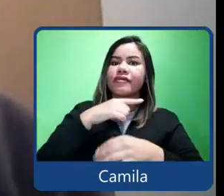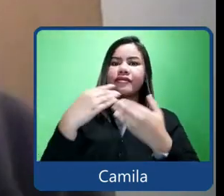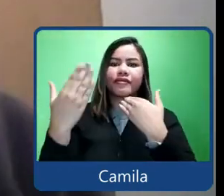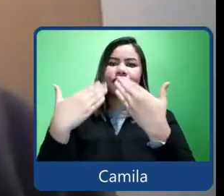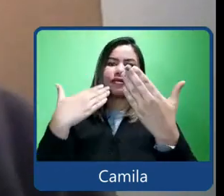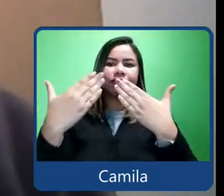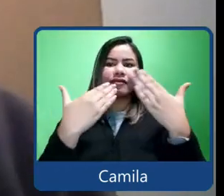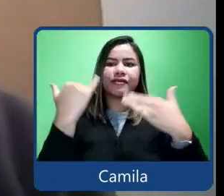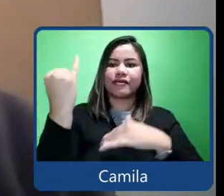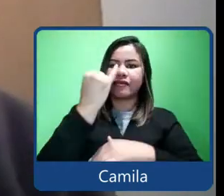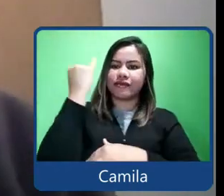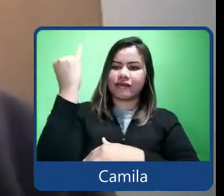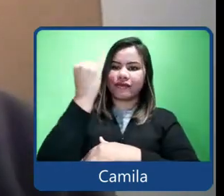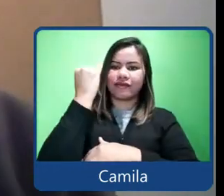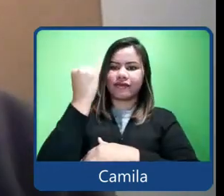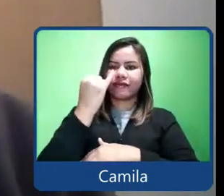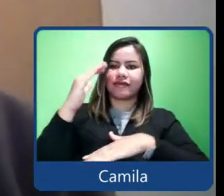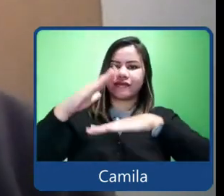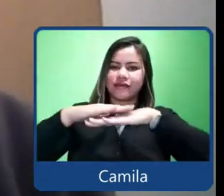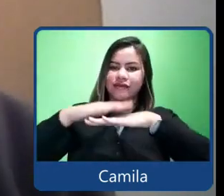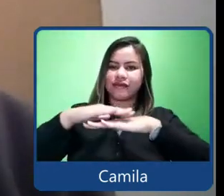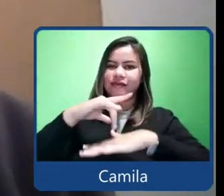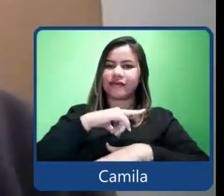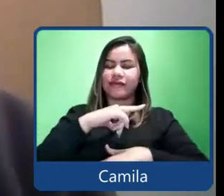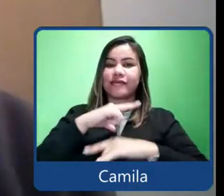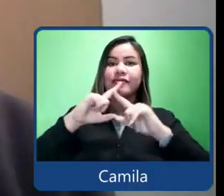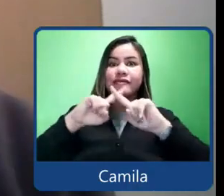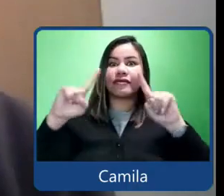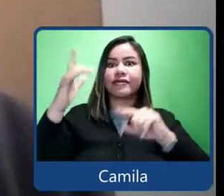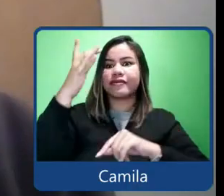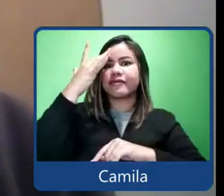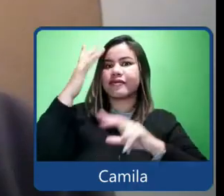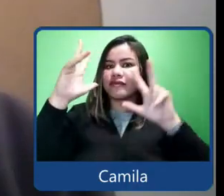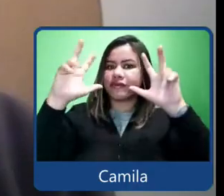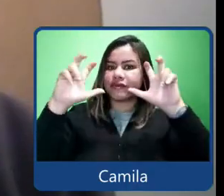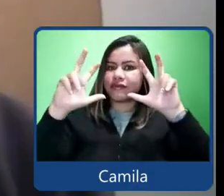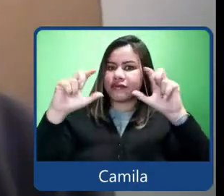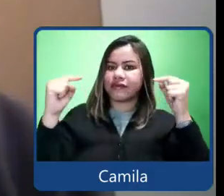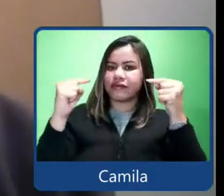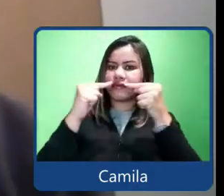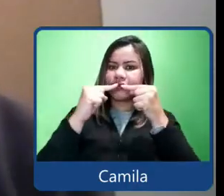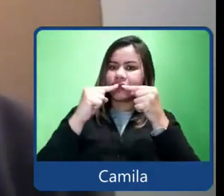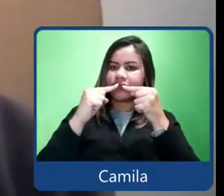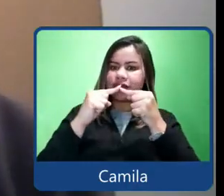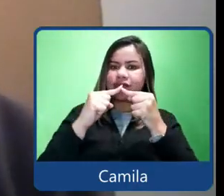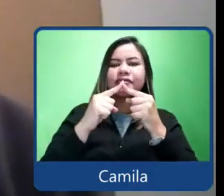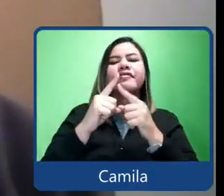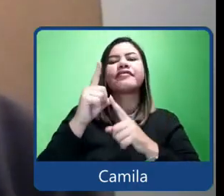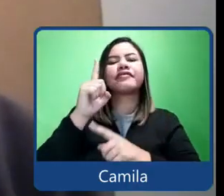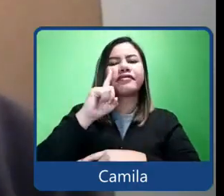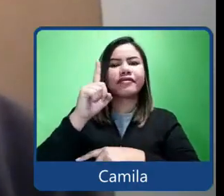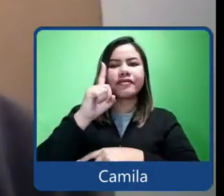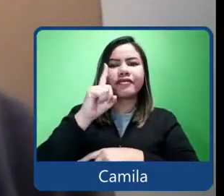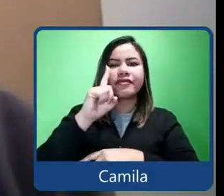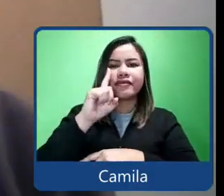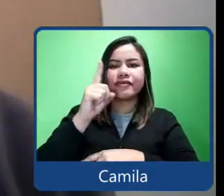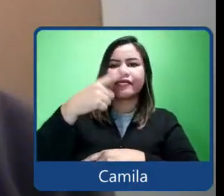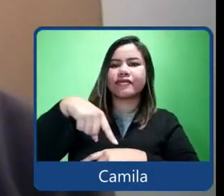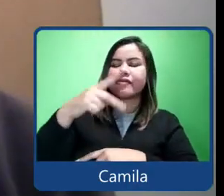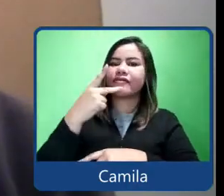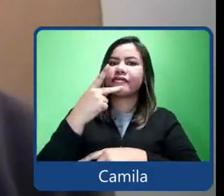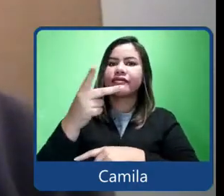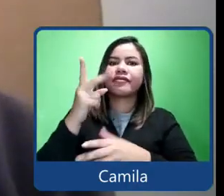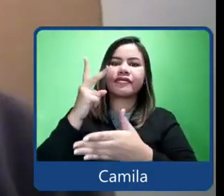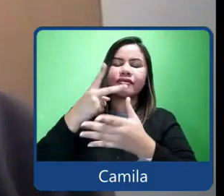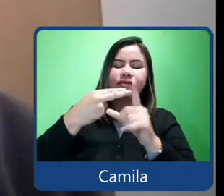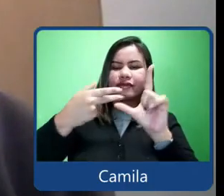são, mas essa eu acho que é um tema bastante presente no cotidiano de todo mundo, que se ouve falar muito na mídia e que